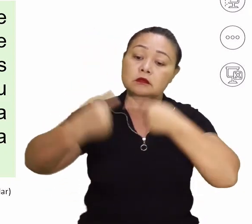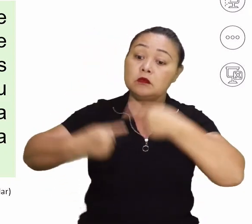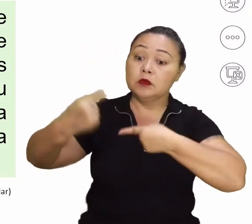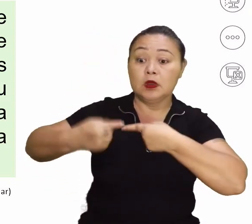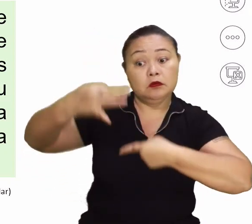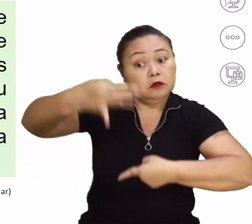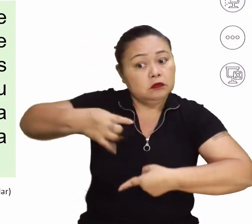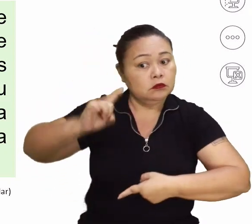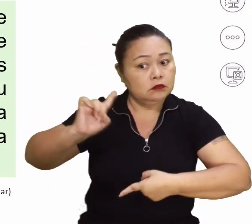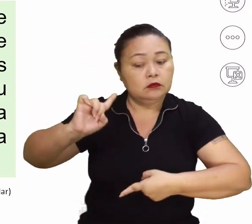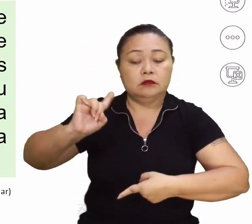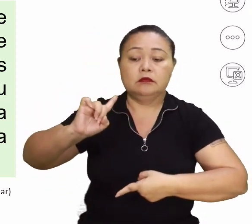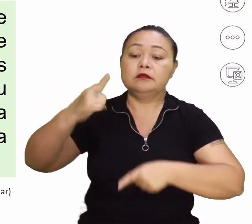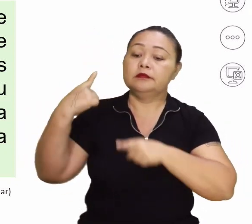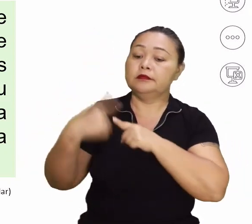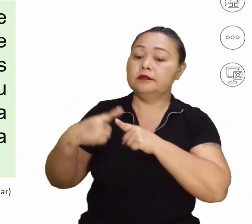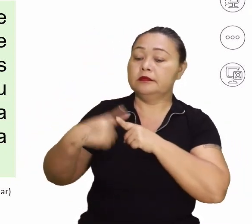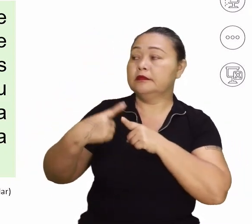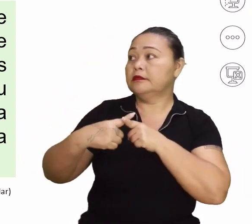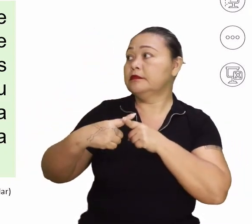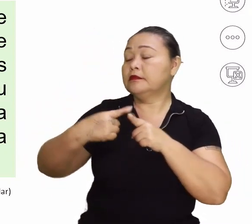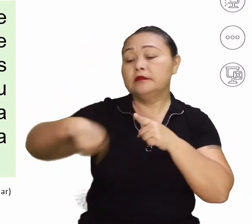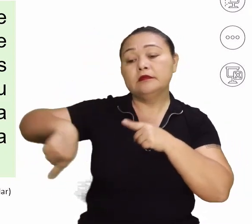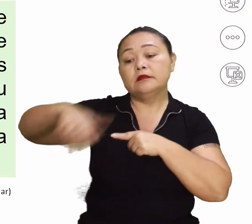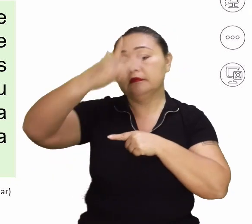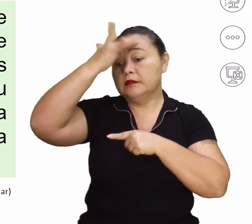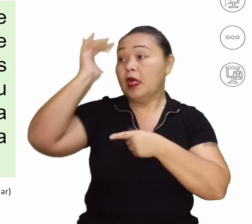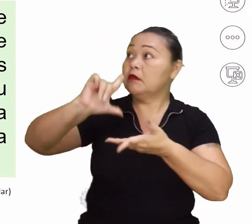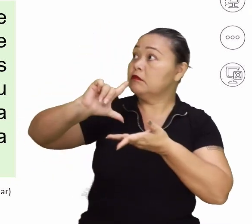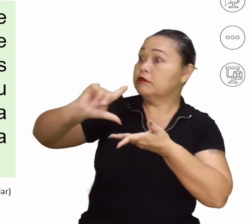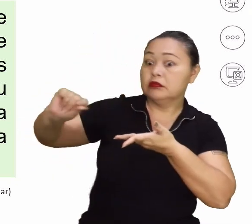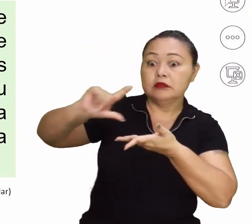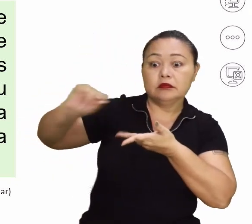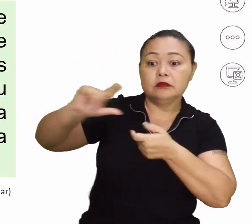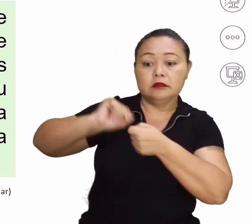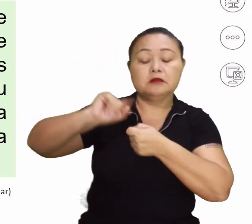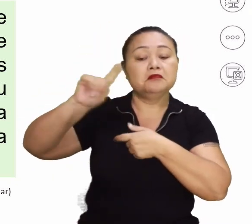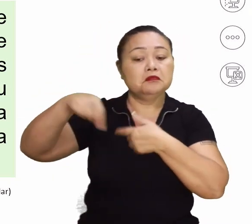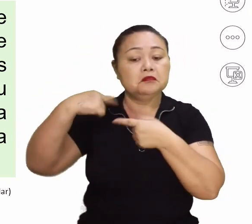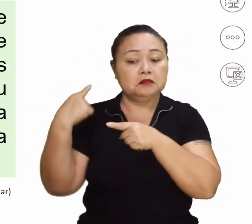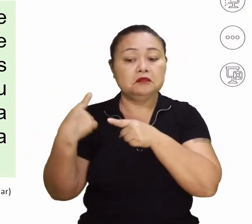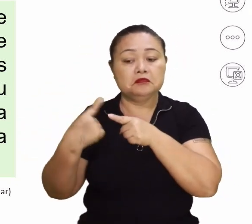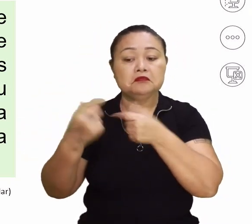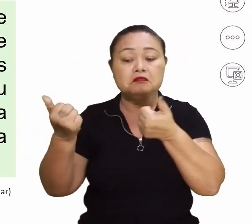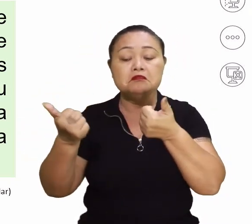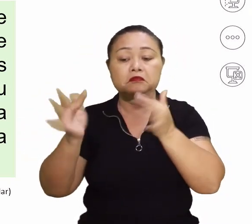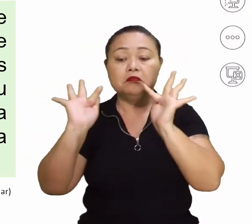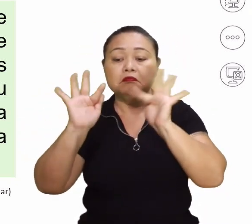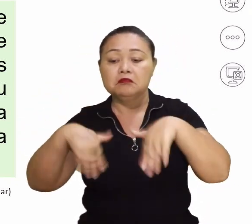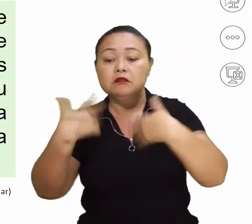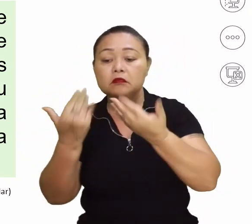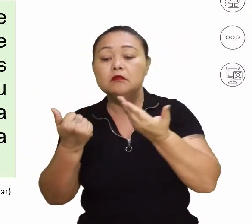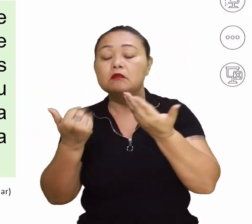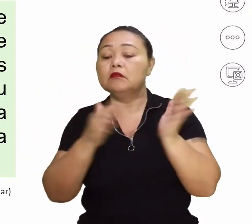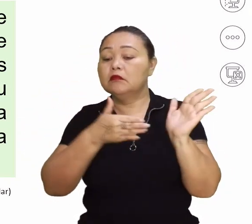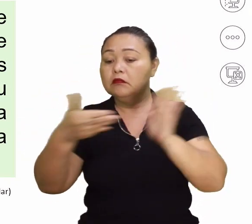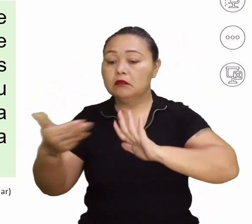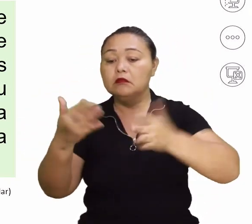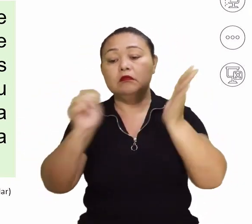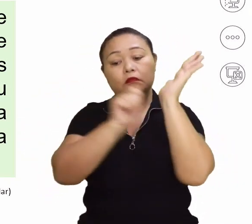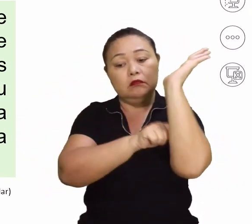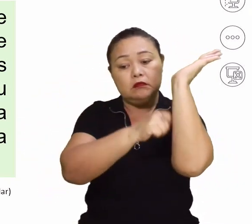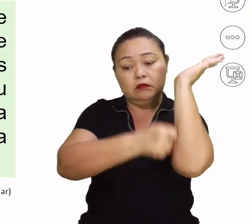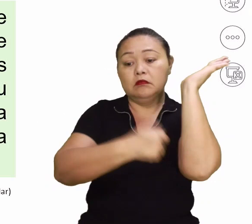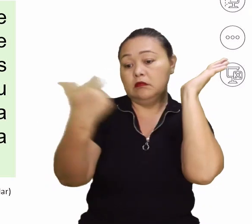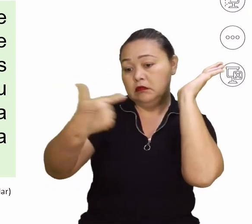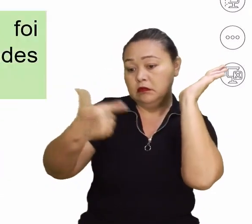deu muito certo, até porque muitas das pessoas foram embora e deu fim ao ciclo da borracha, ok?